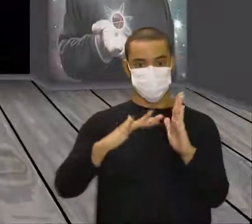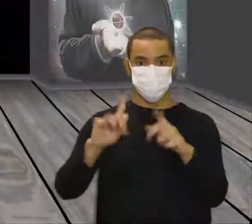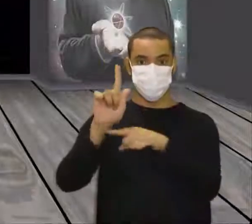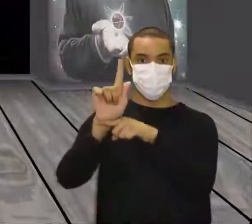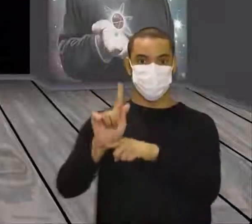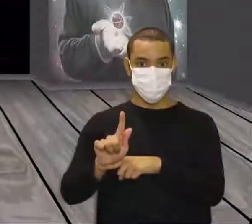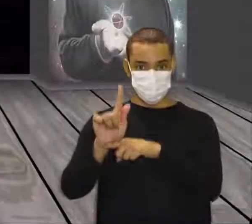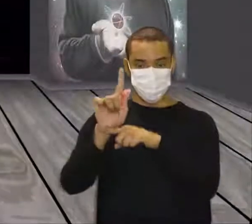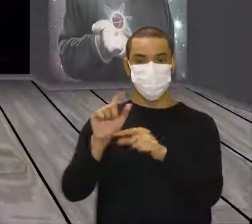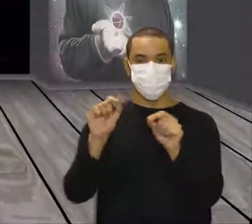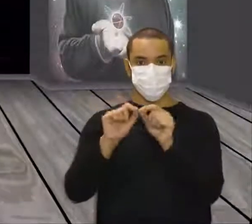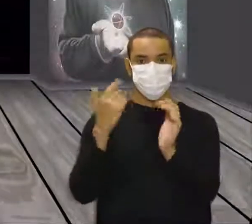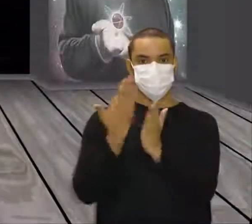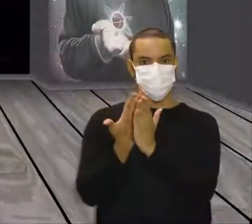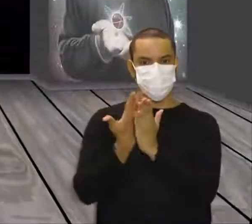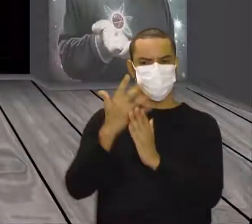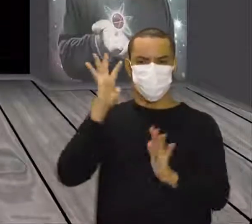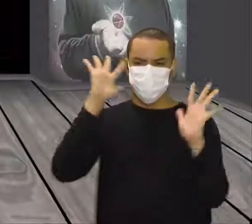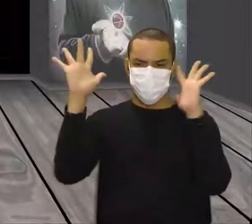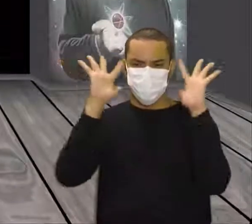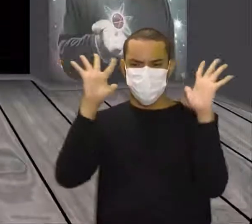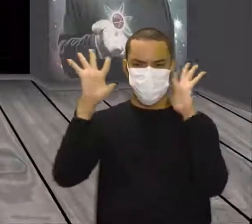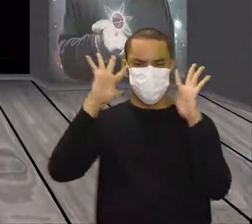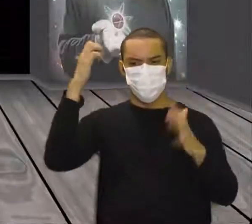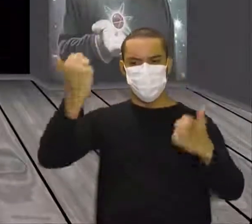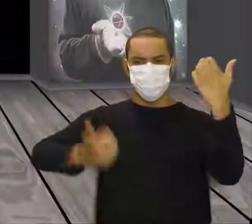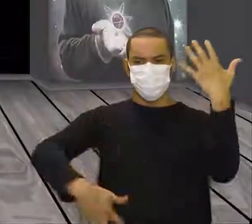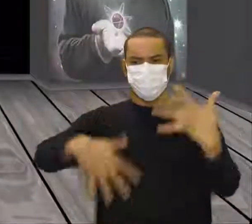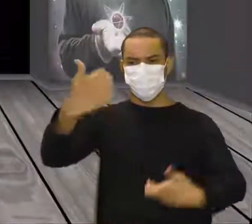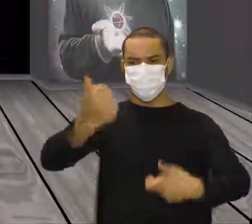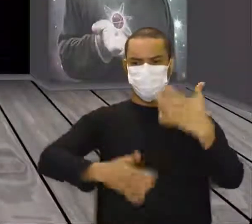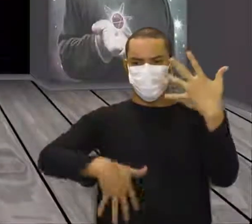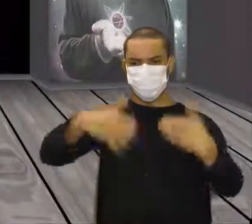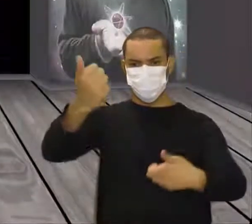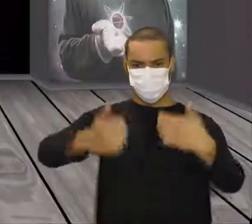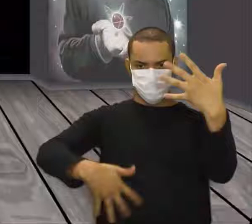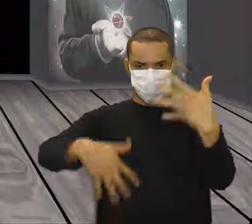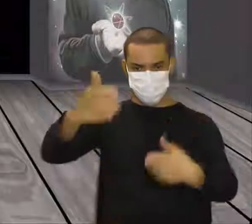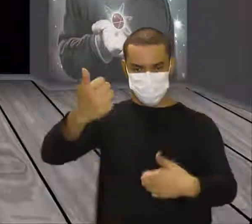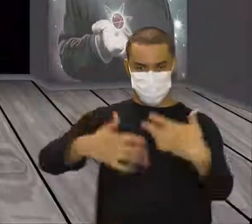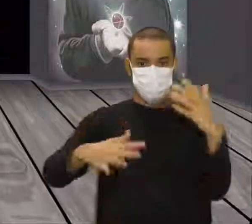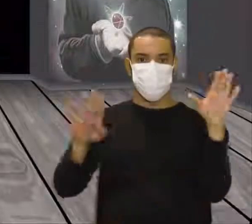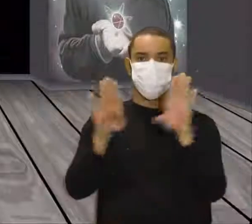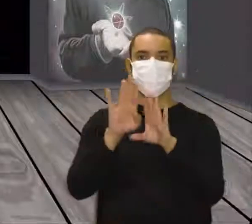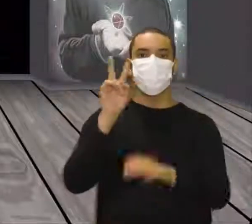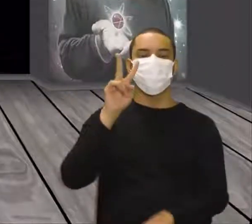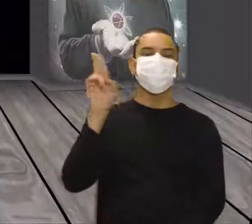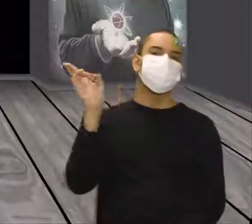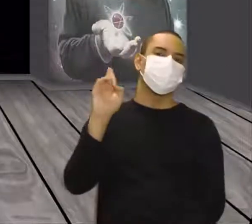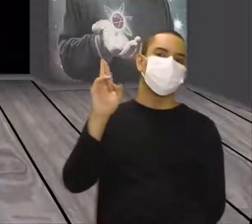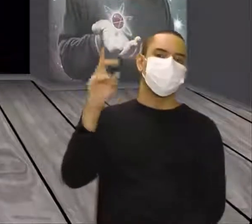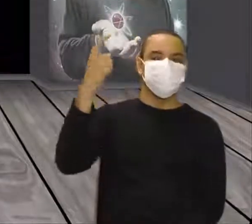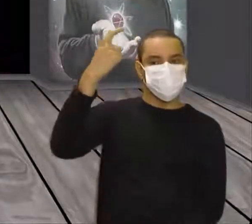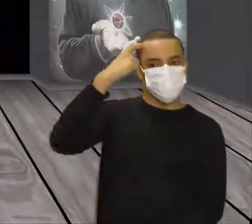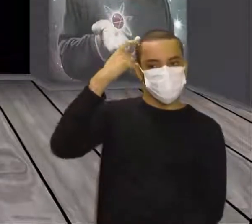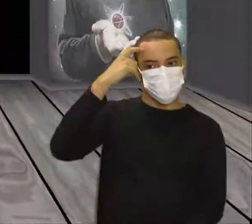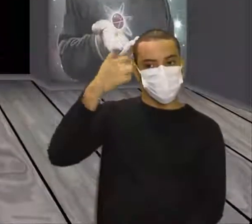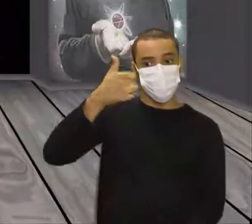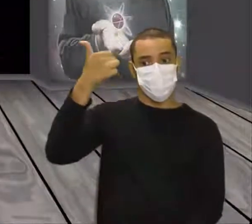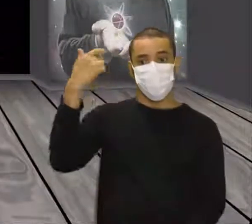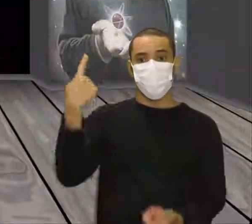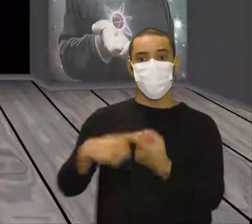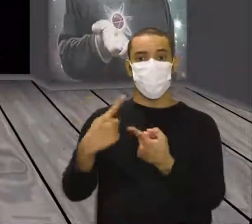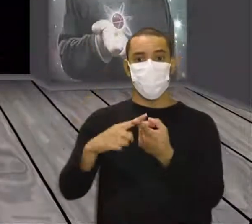Então, fizemos uma aula bem teórica falando aí de ondas gravitacionais. Nós vimos quem pensou nas ondas gravitacionais, o